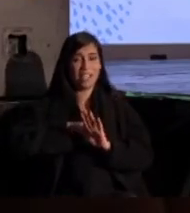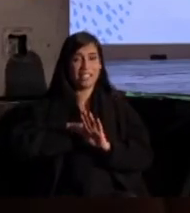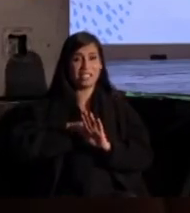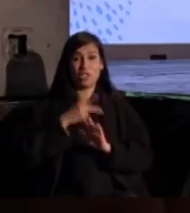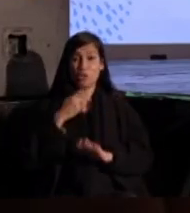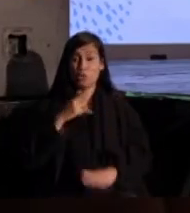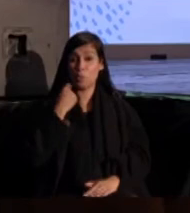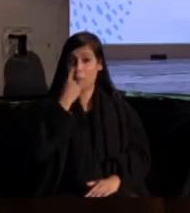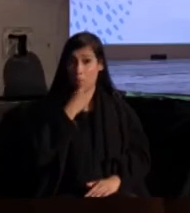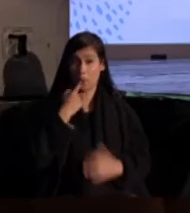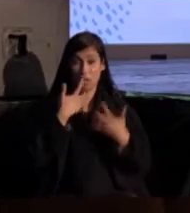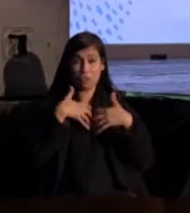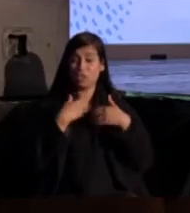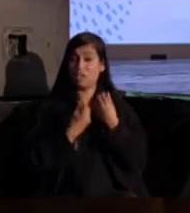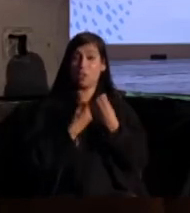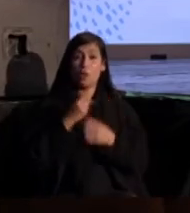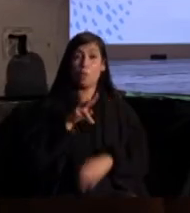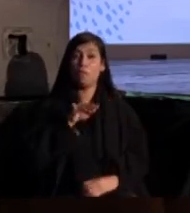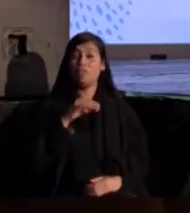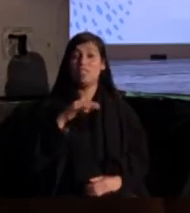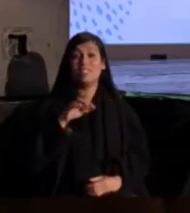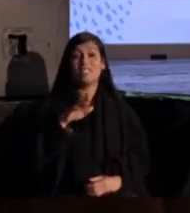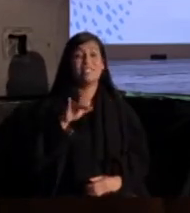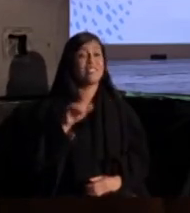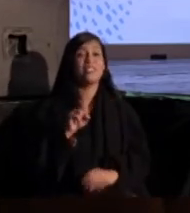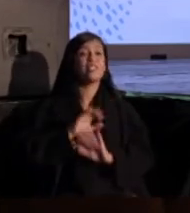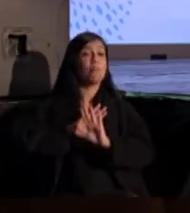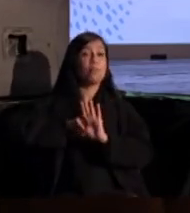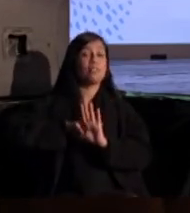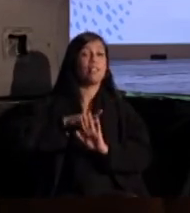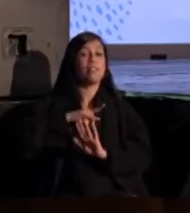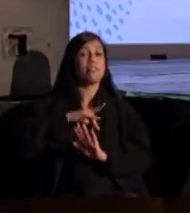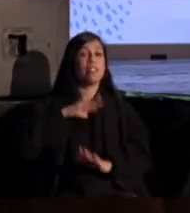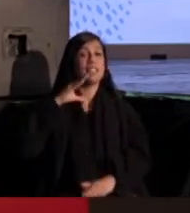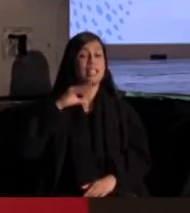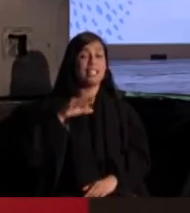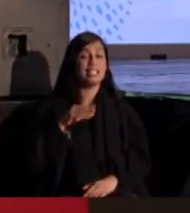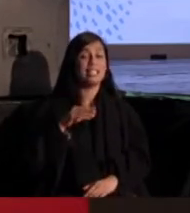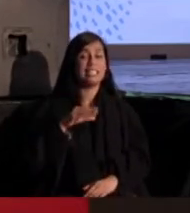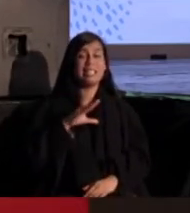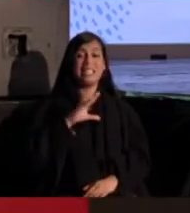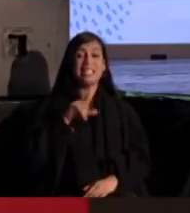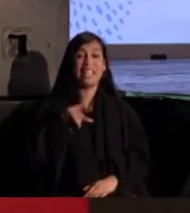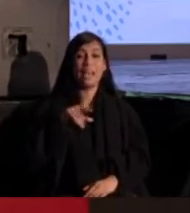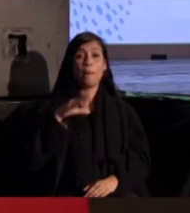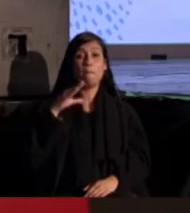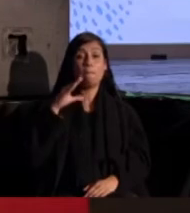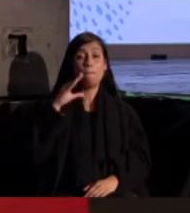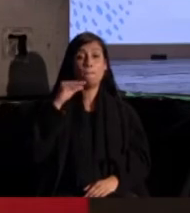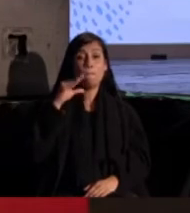falam nesta ligação neuromuscular e de significação a um só tempo, né?